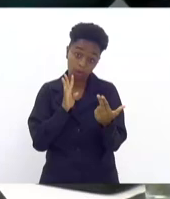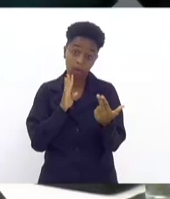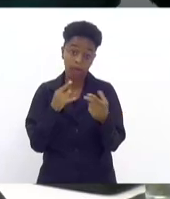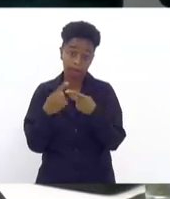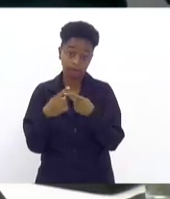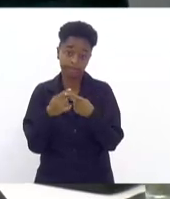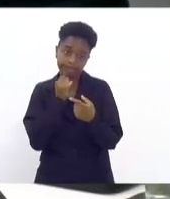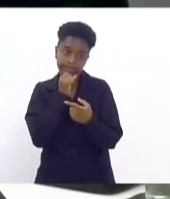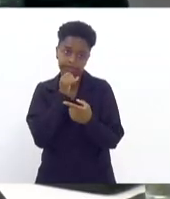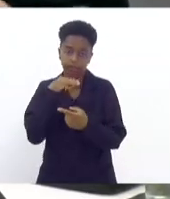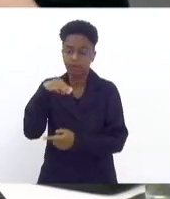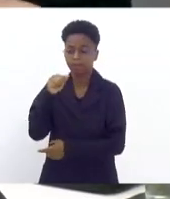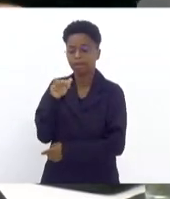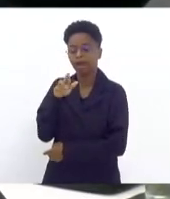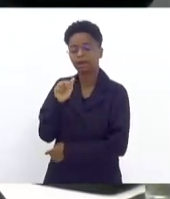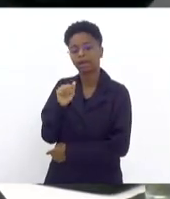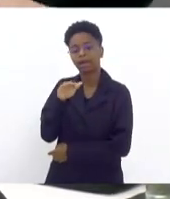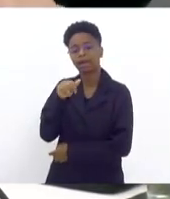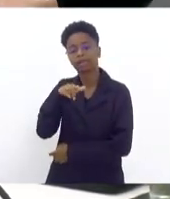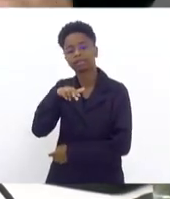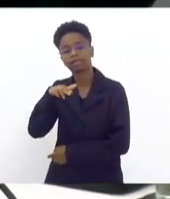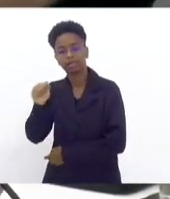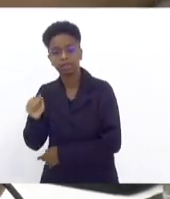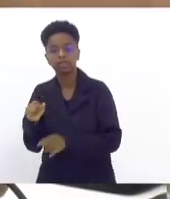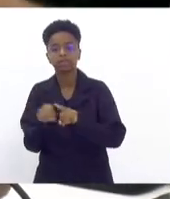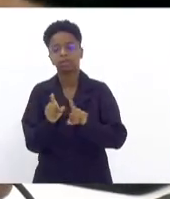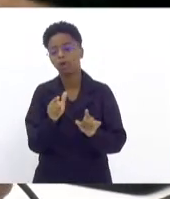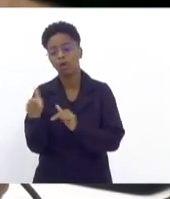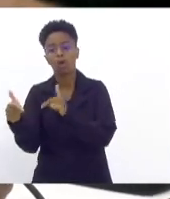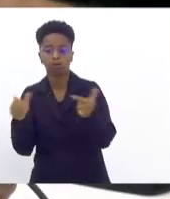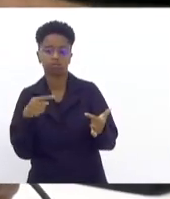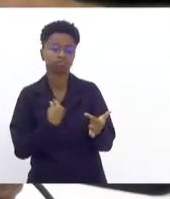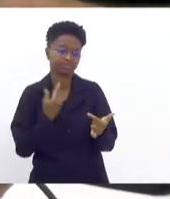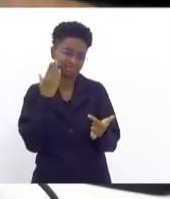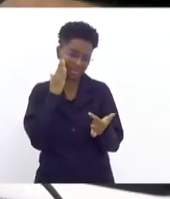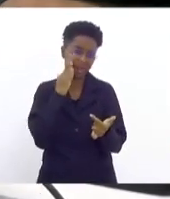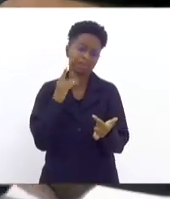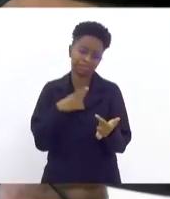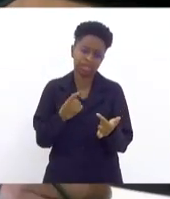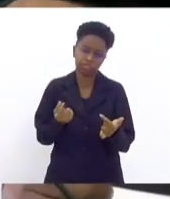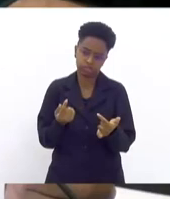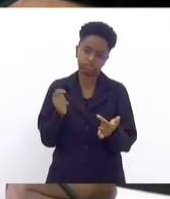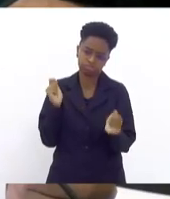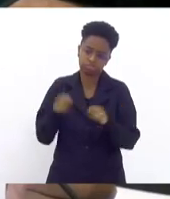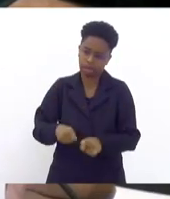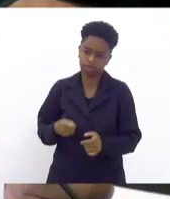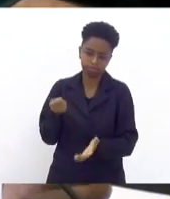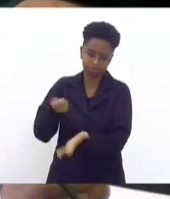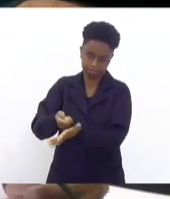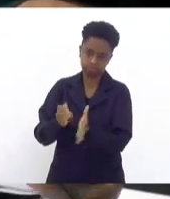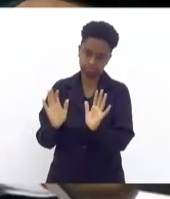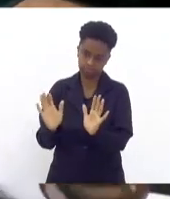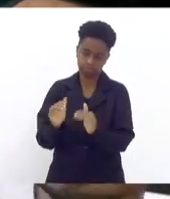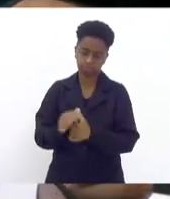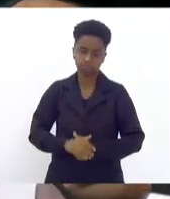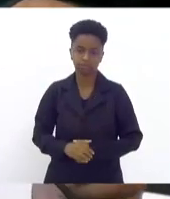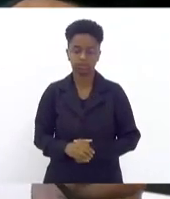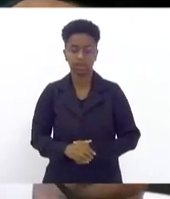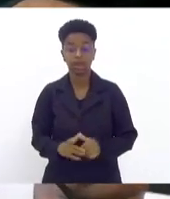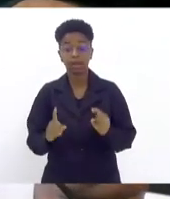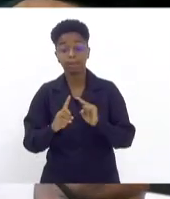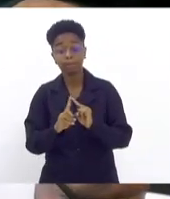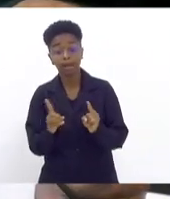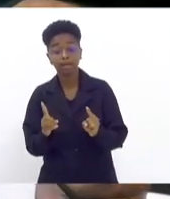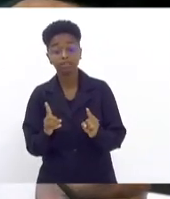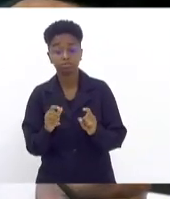para o Maracanã, impor isso para grandes estádios que a gente sabe que terão condições de absorver esse custo. Mas isso pode